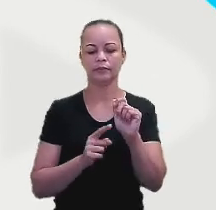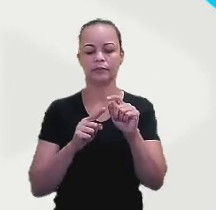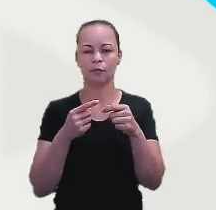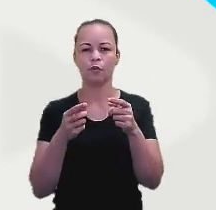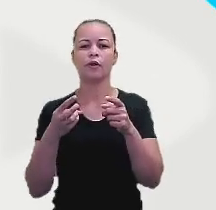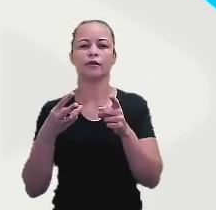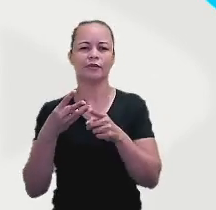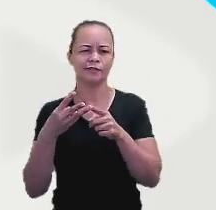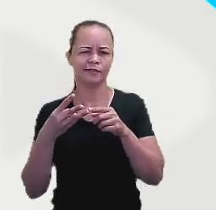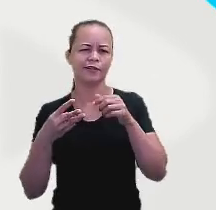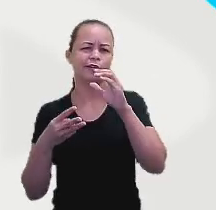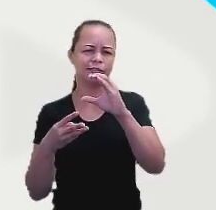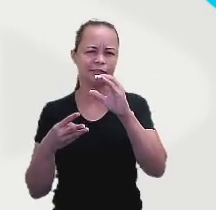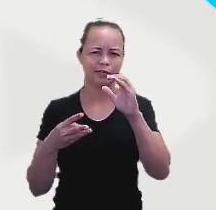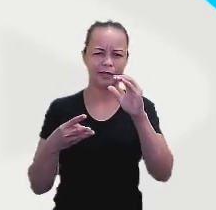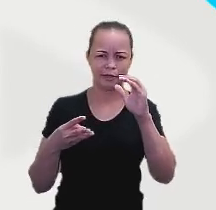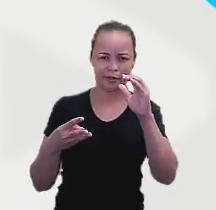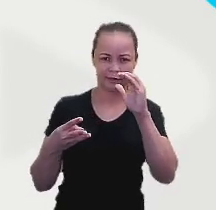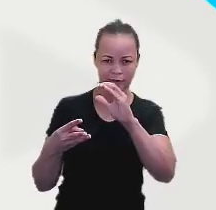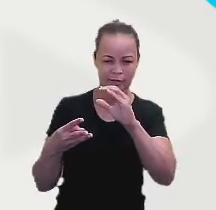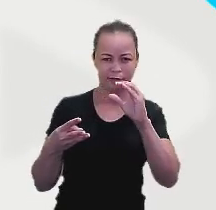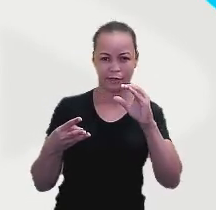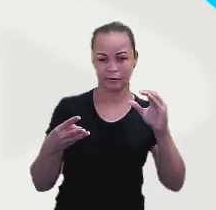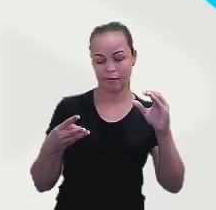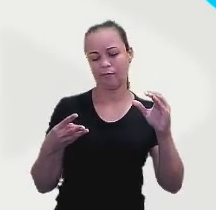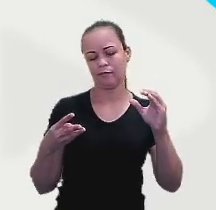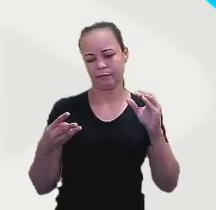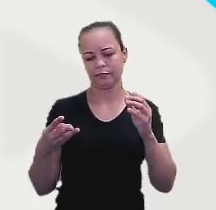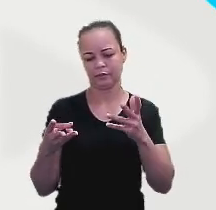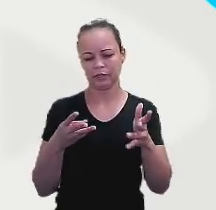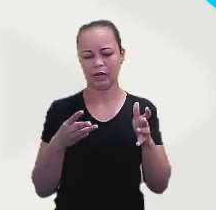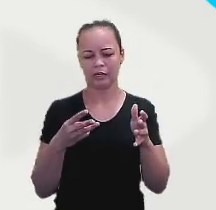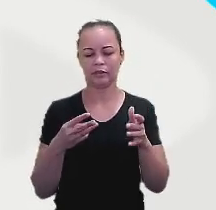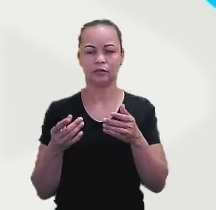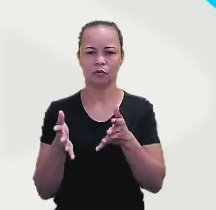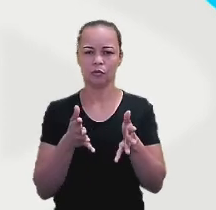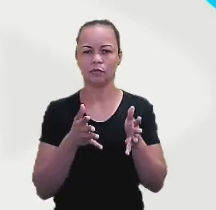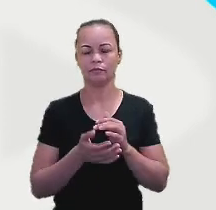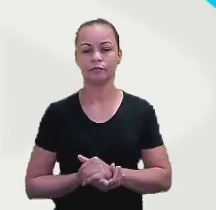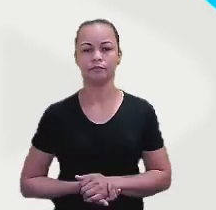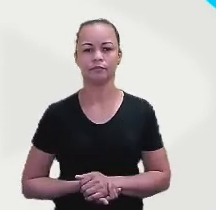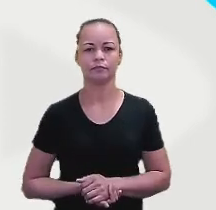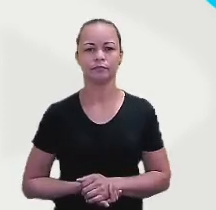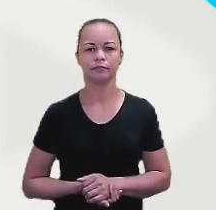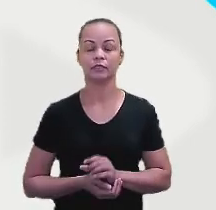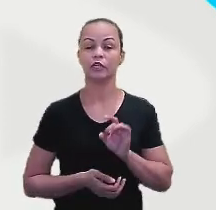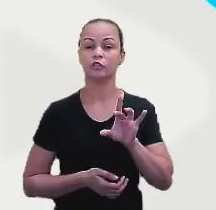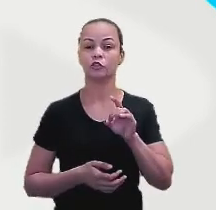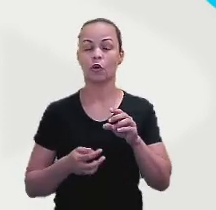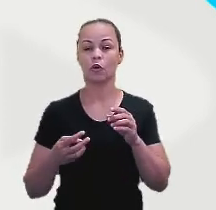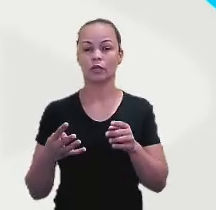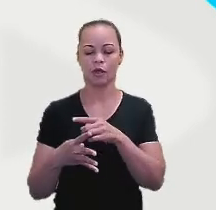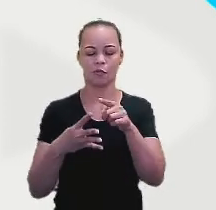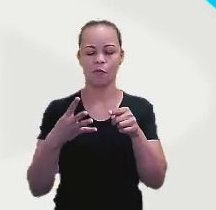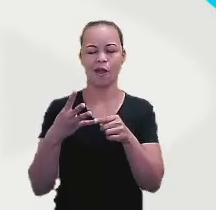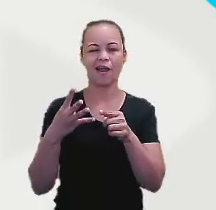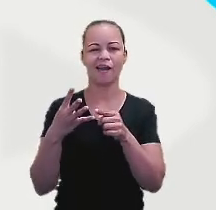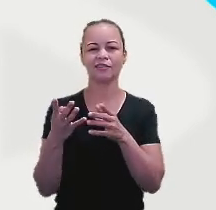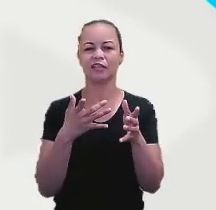terceira também, tudo a letra S. Então, até aí eu não consegui colocar na ordem alfabética. Só que a quarta letra já traz